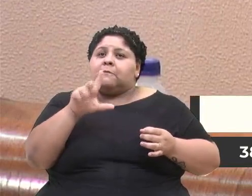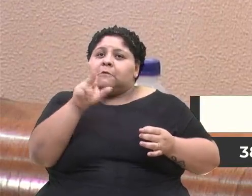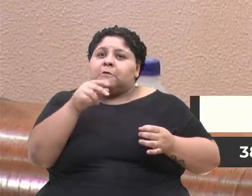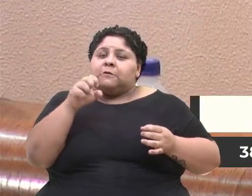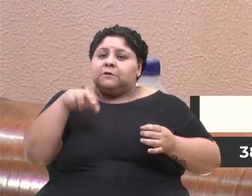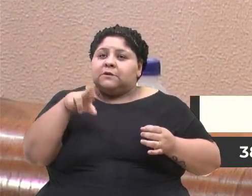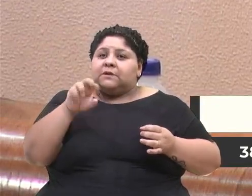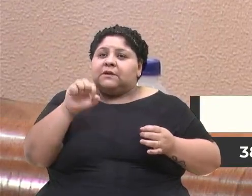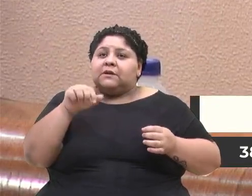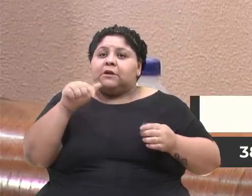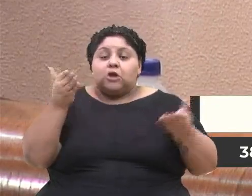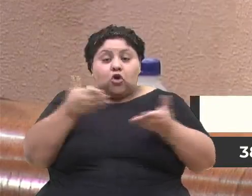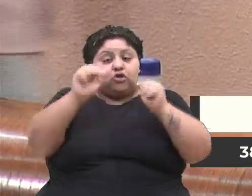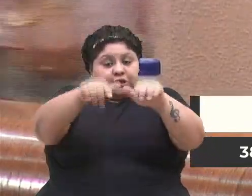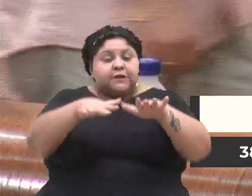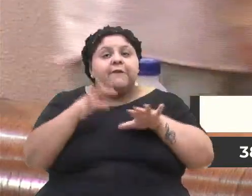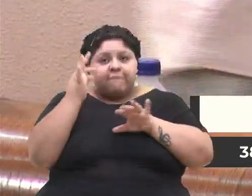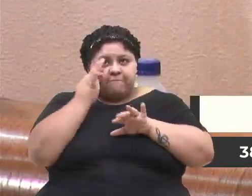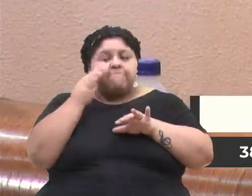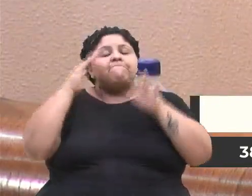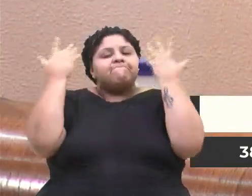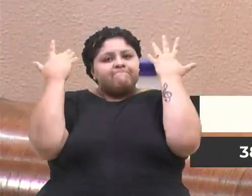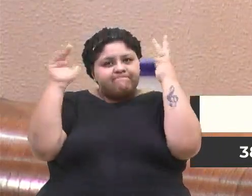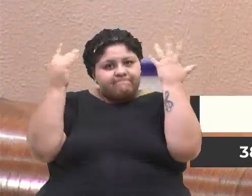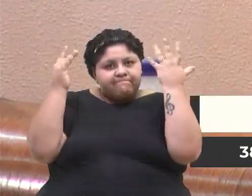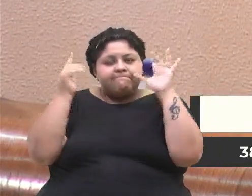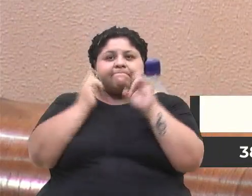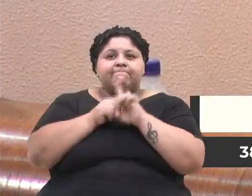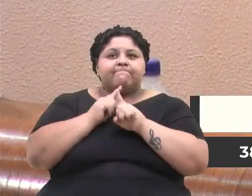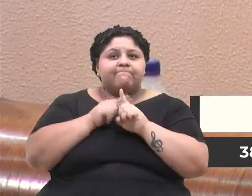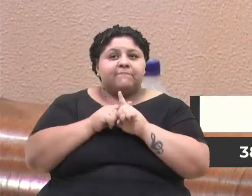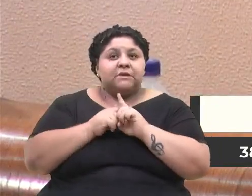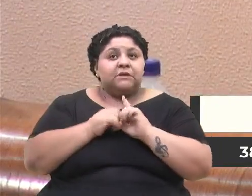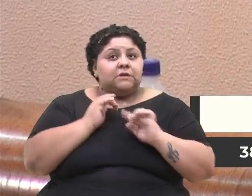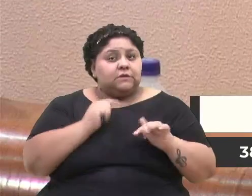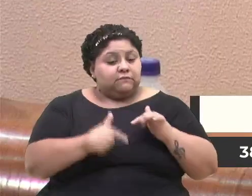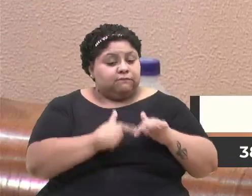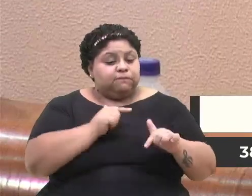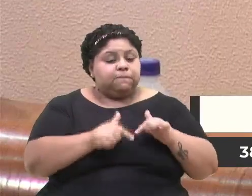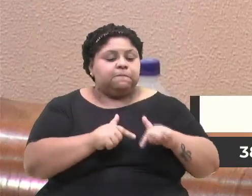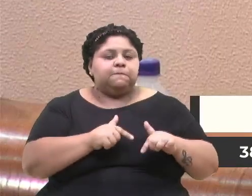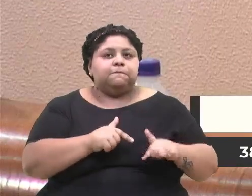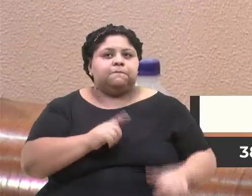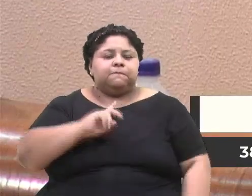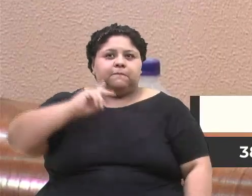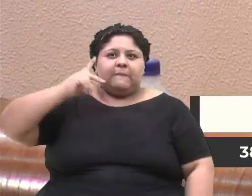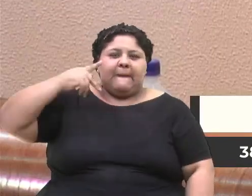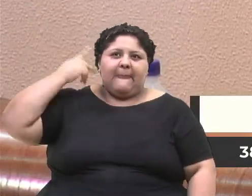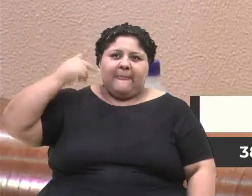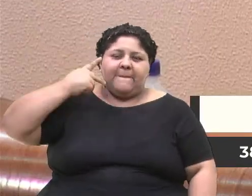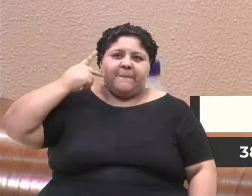nos assistindo, que estão na plateia, e parabenizar, porque esse trabalho, vereador,